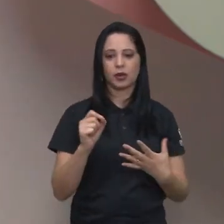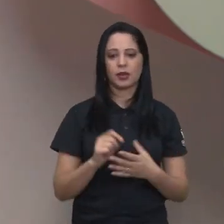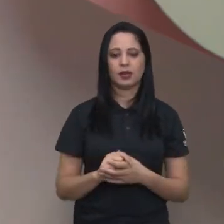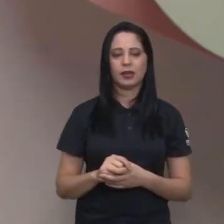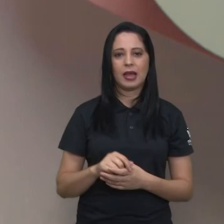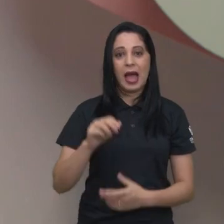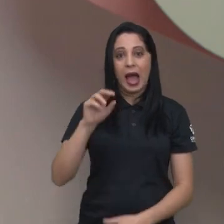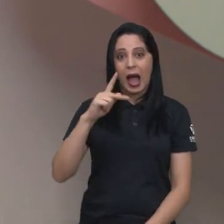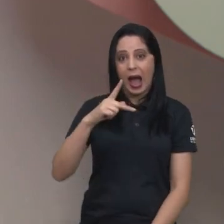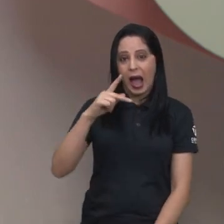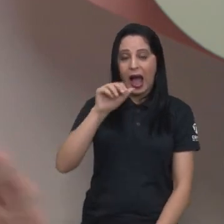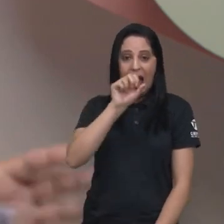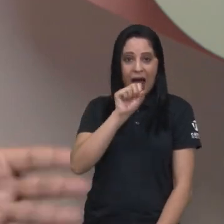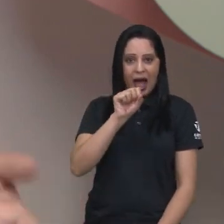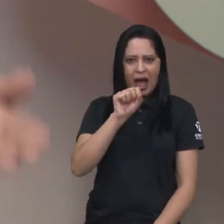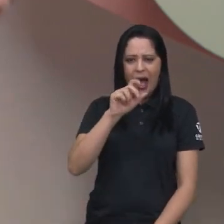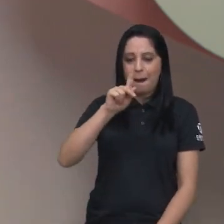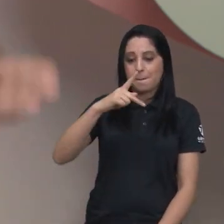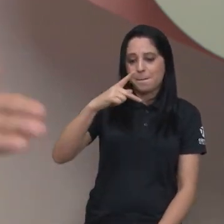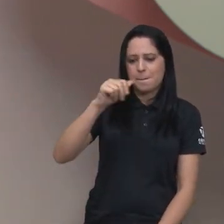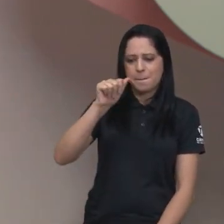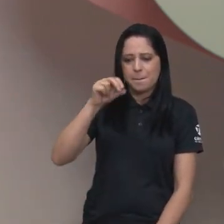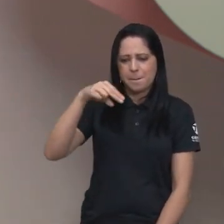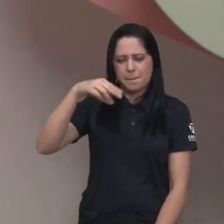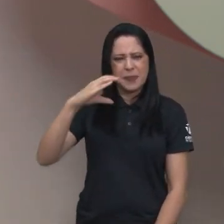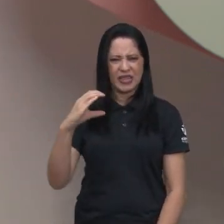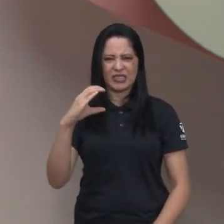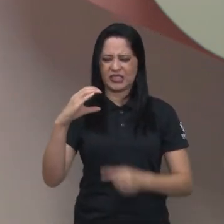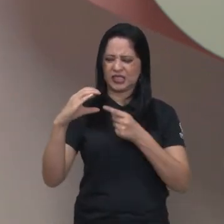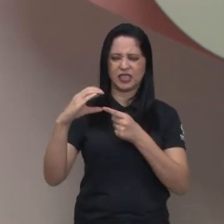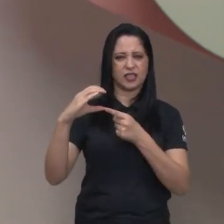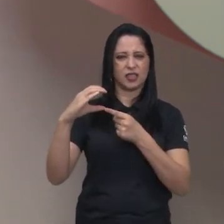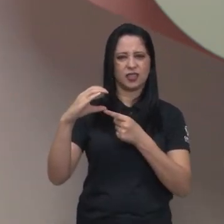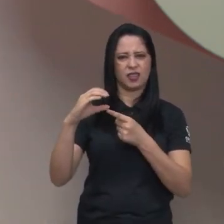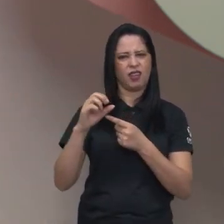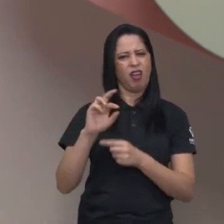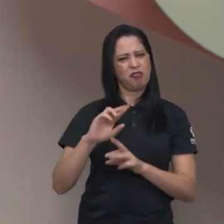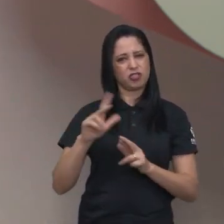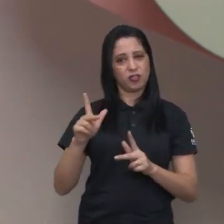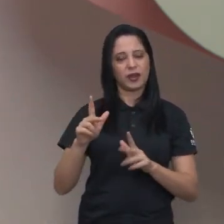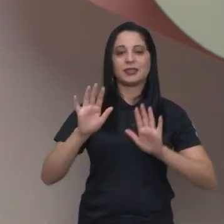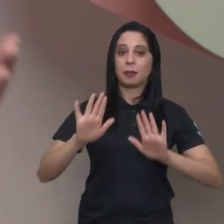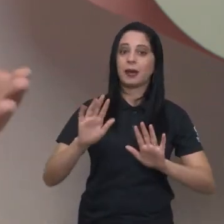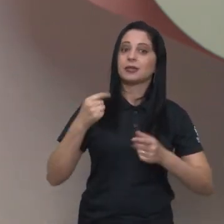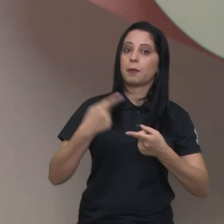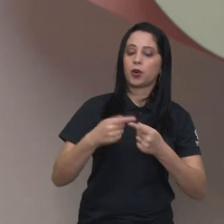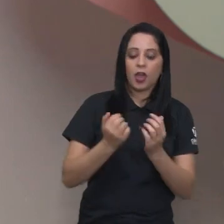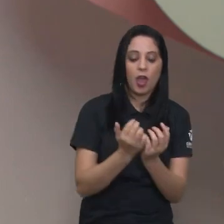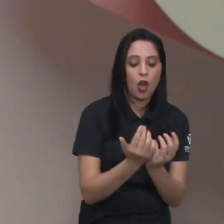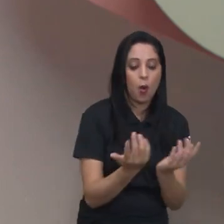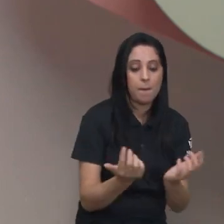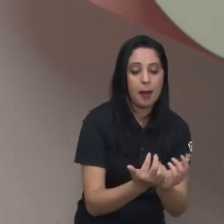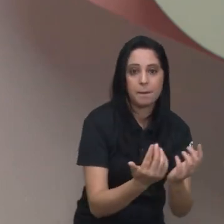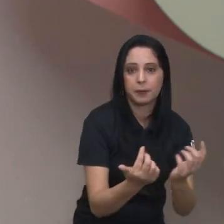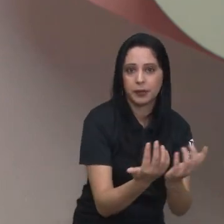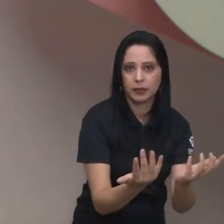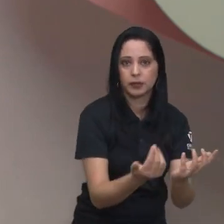né? Soa até, fica ruim. Mas é porque é a planta alimentícia não convencional. Se a gente trazer para o plural e